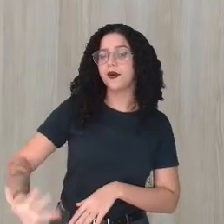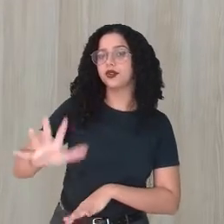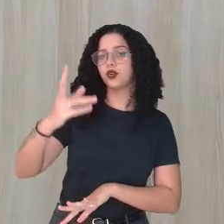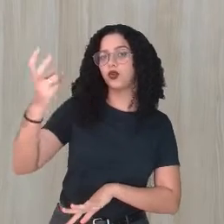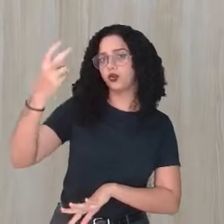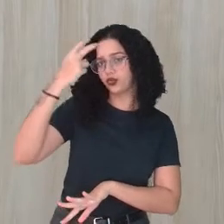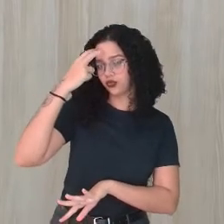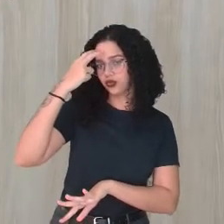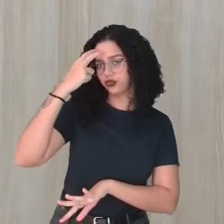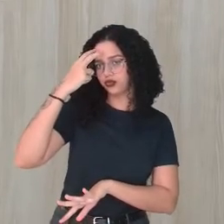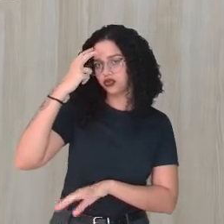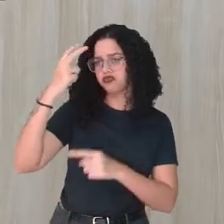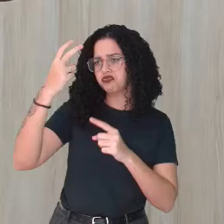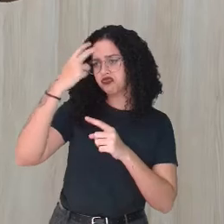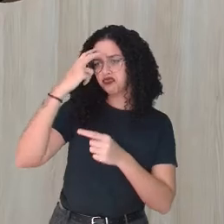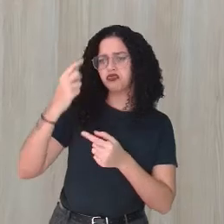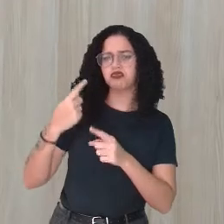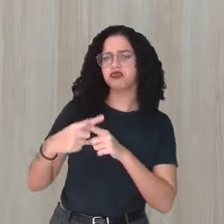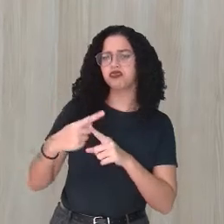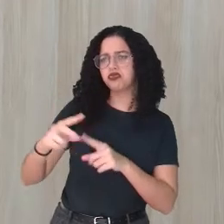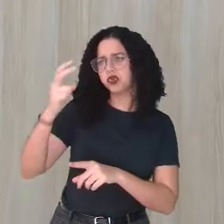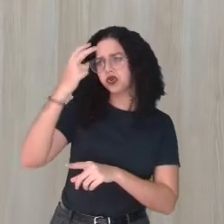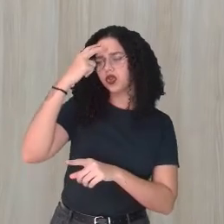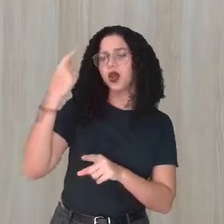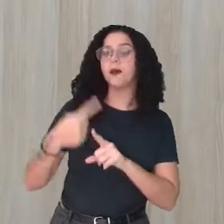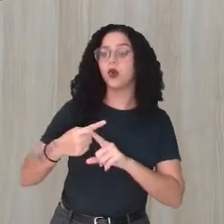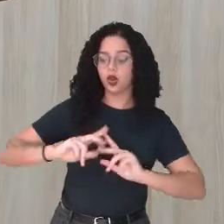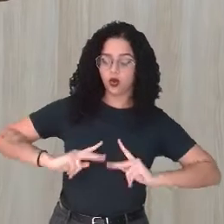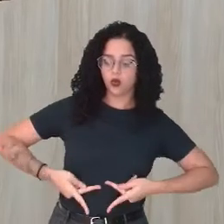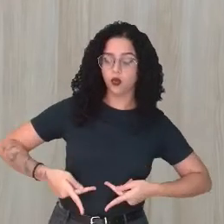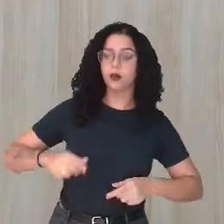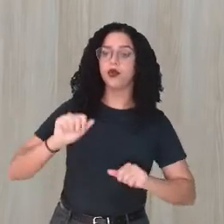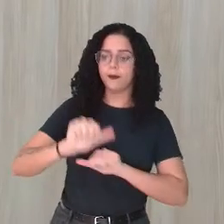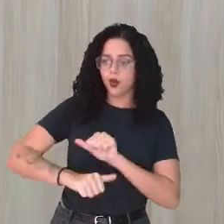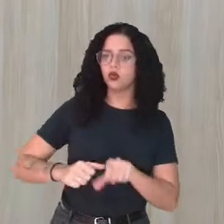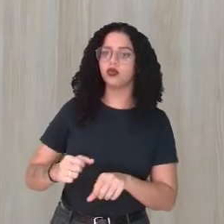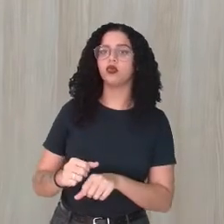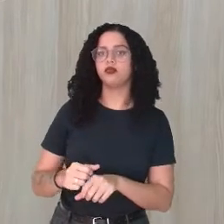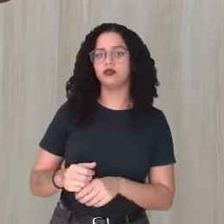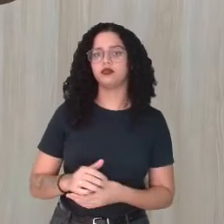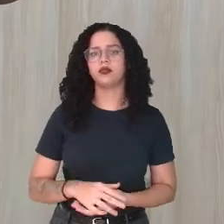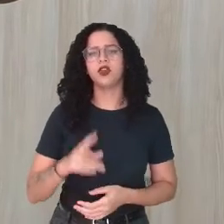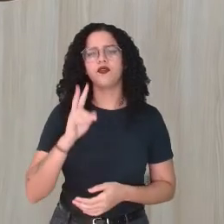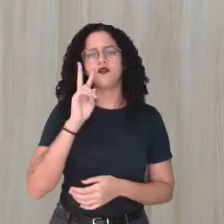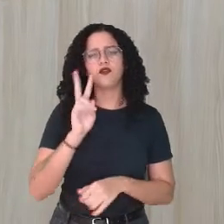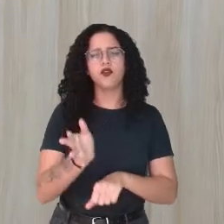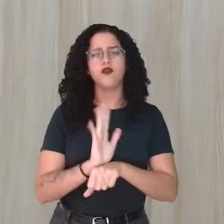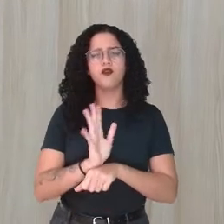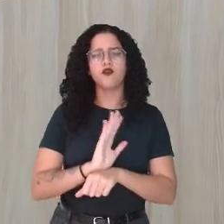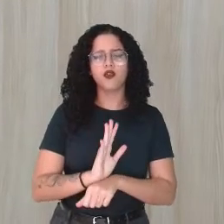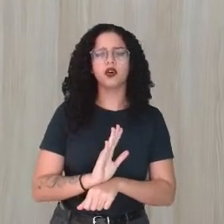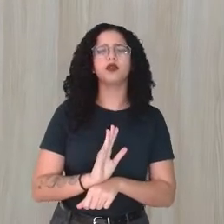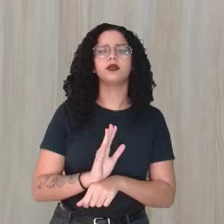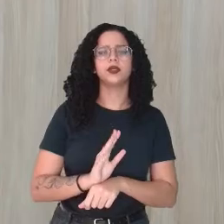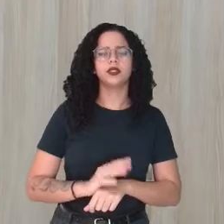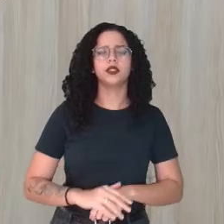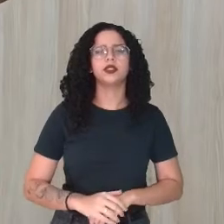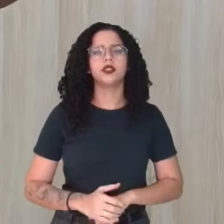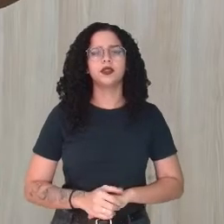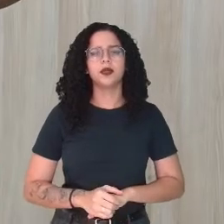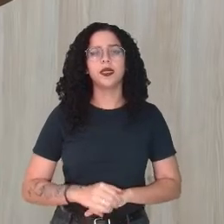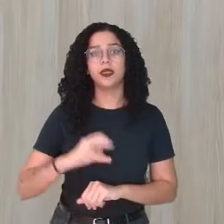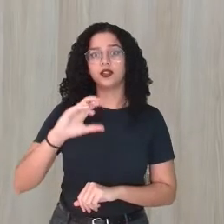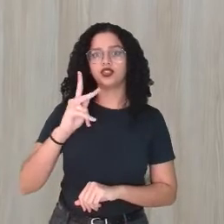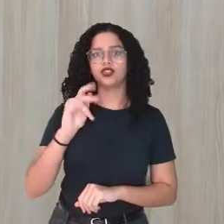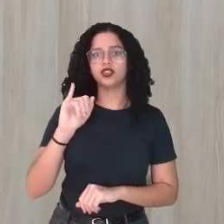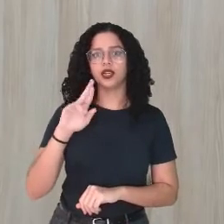aquilo que é feita pelas mãos do homem. Não sei se vocês vão lembrar aí de um filme, a gente viu o trechozinho do filme, né, de Charlie Chaplin, Tempos